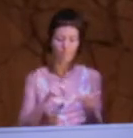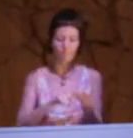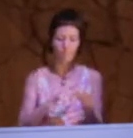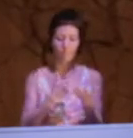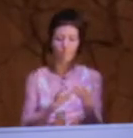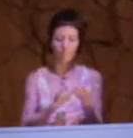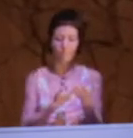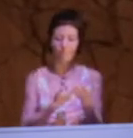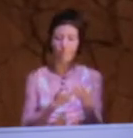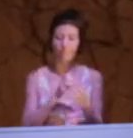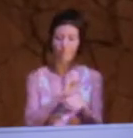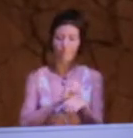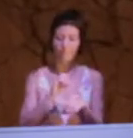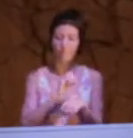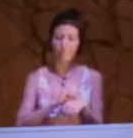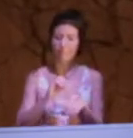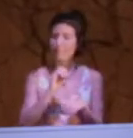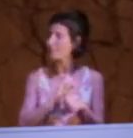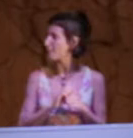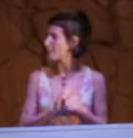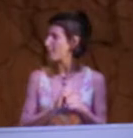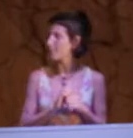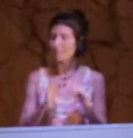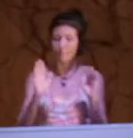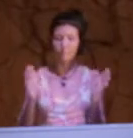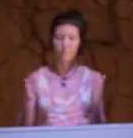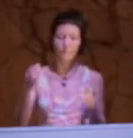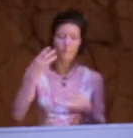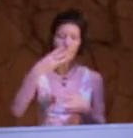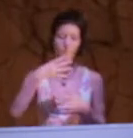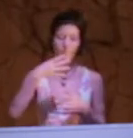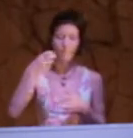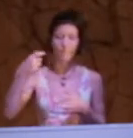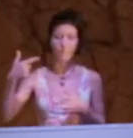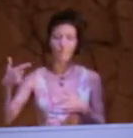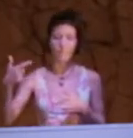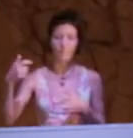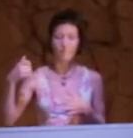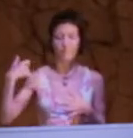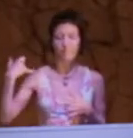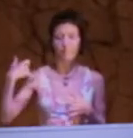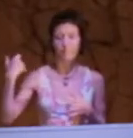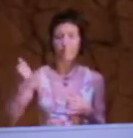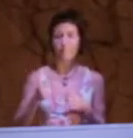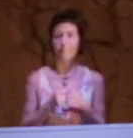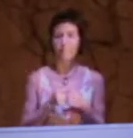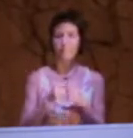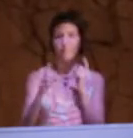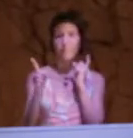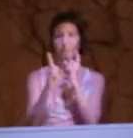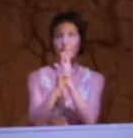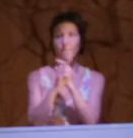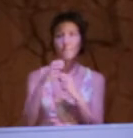quase metade da minha vida. Hoje eu tenho 42 anos de idade. E lá eu encontro com o Congado, aqui eu